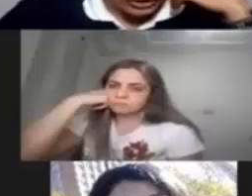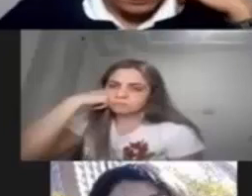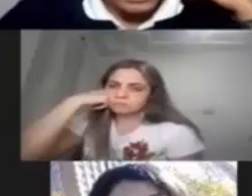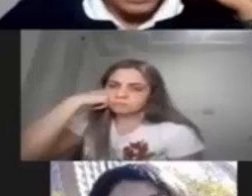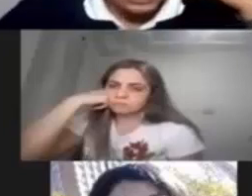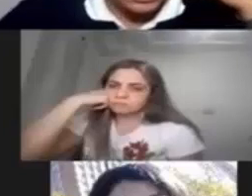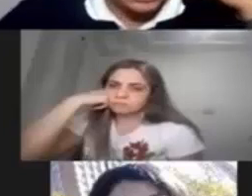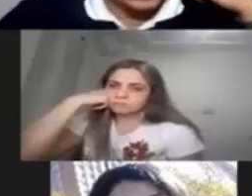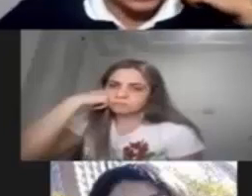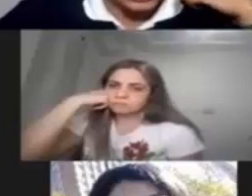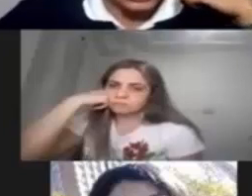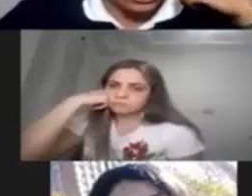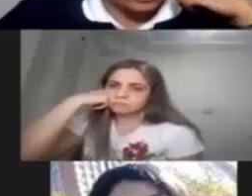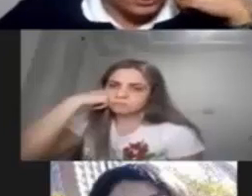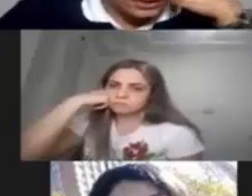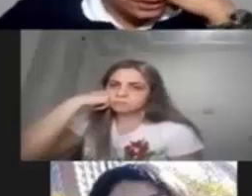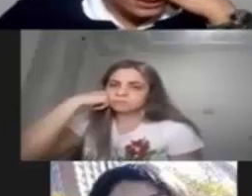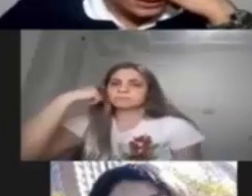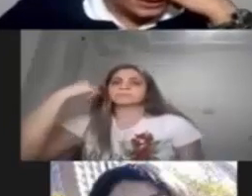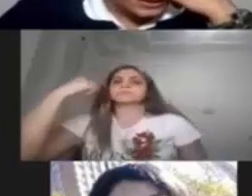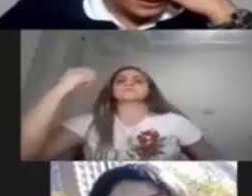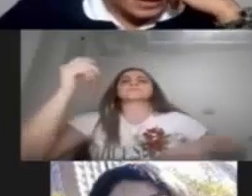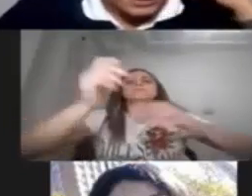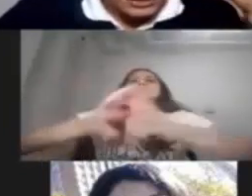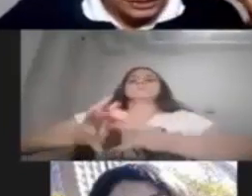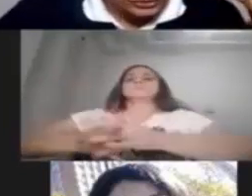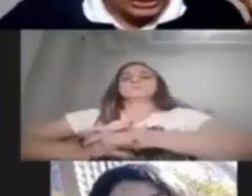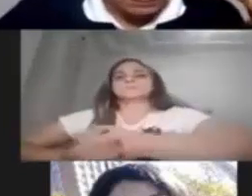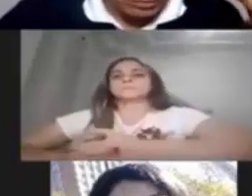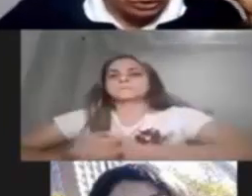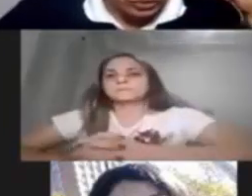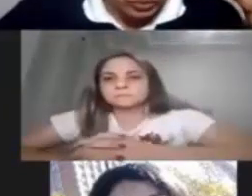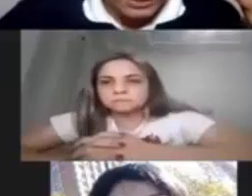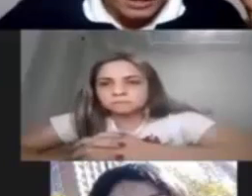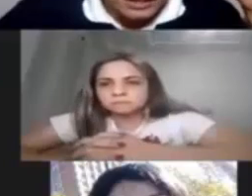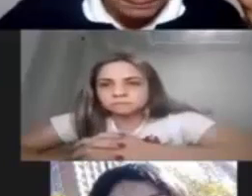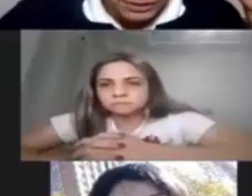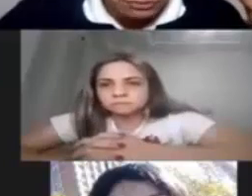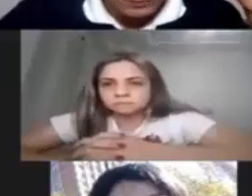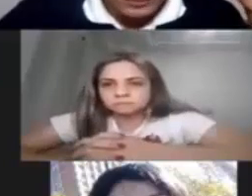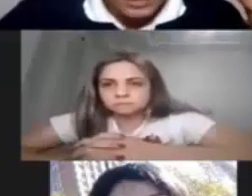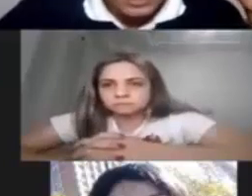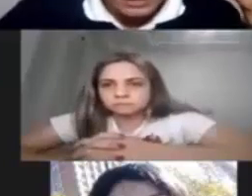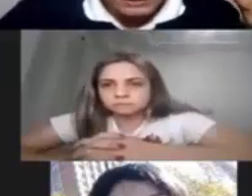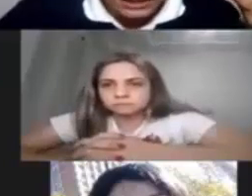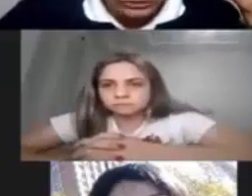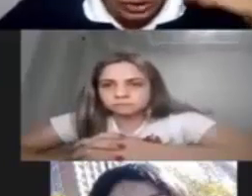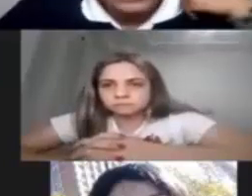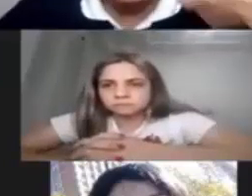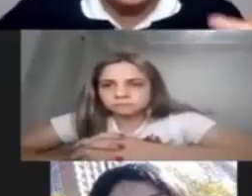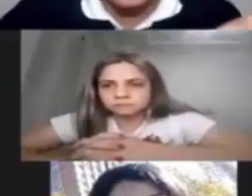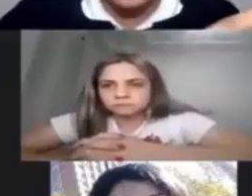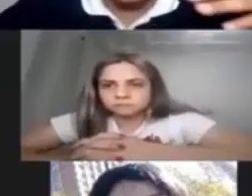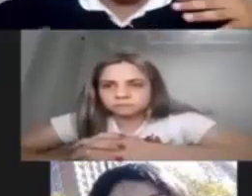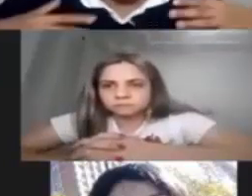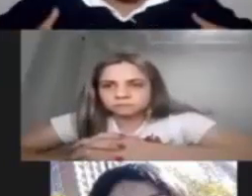preste atenção gente nesse texto aqui ó é e além disso está posto um grande abismo entre nós